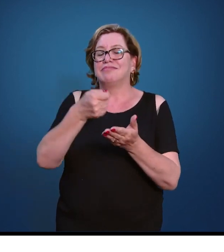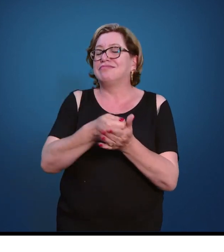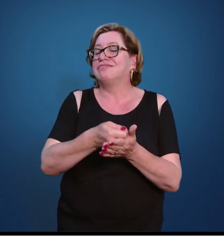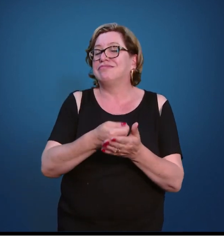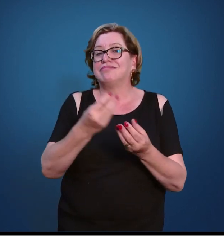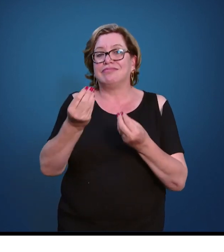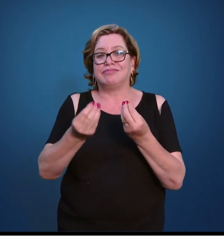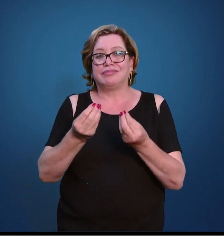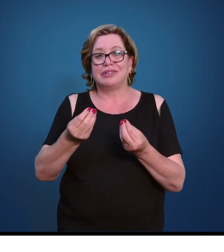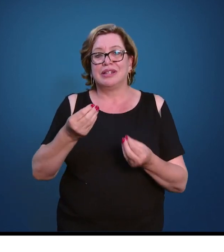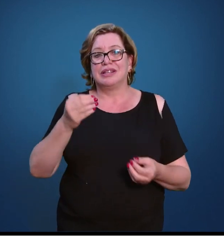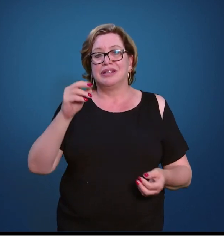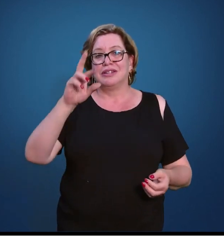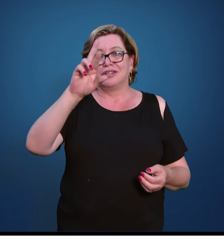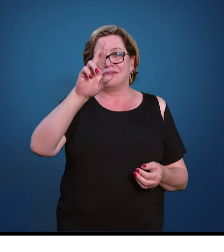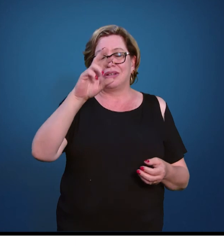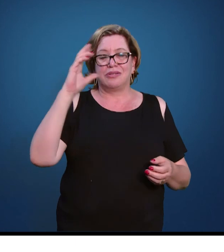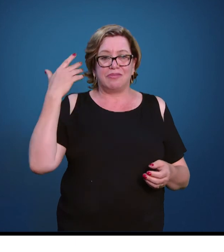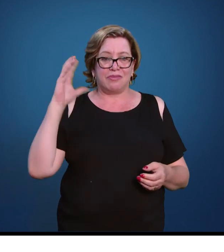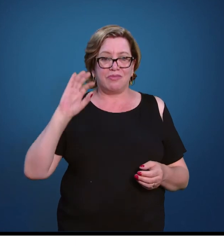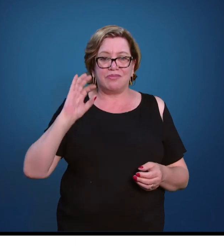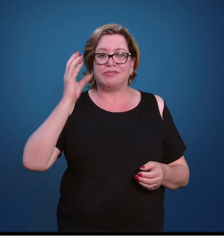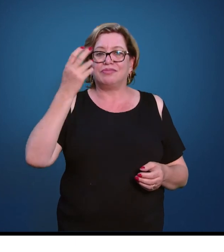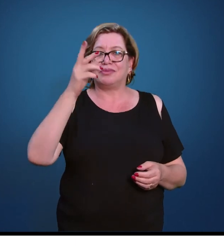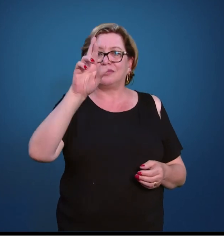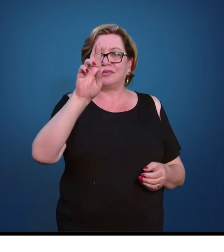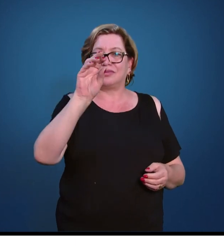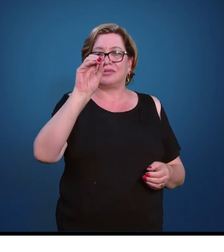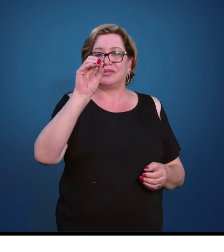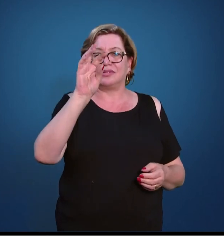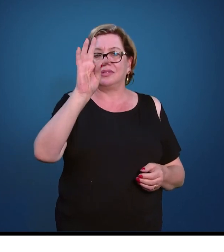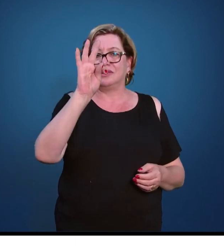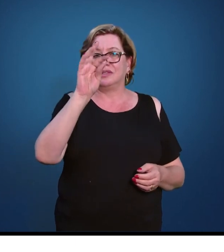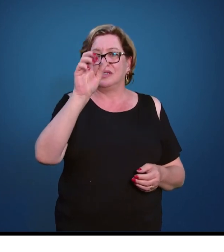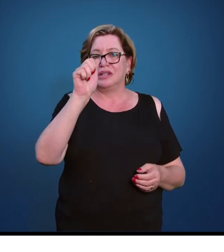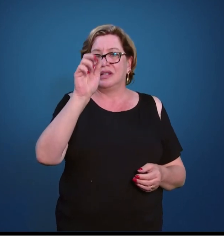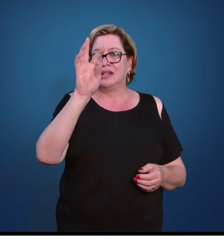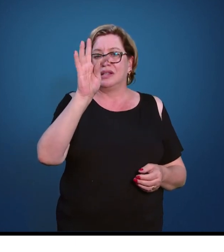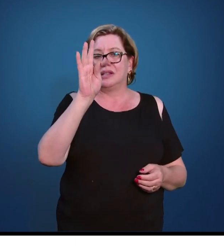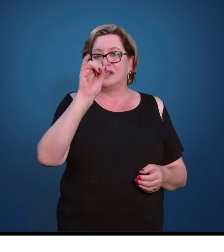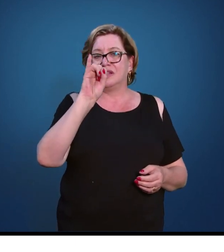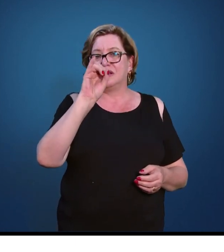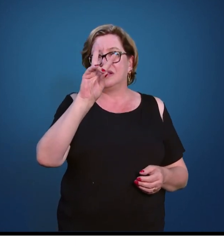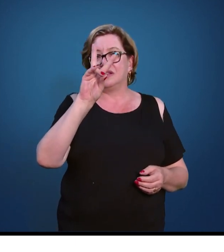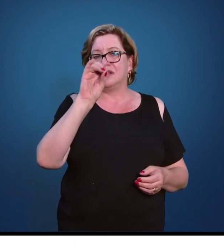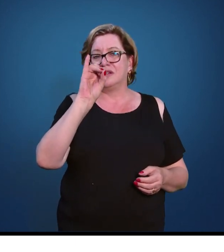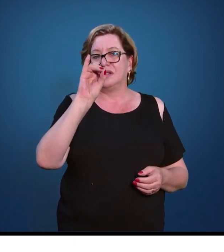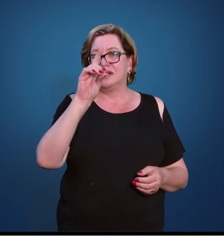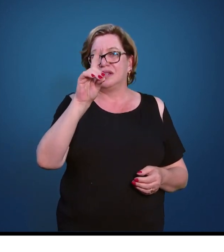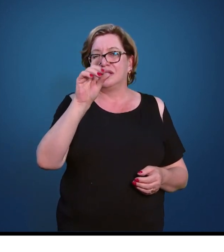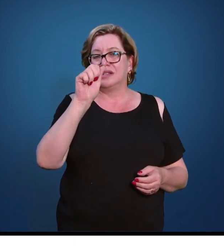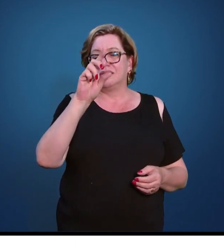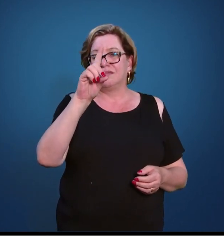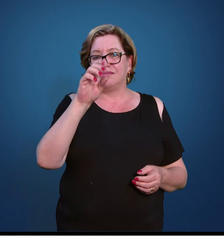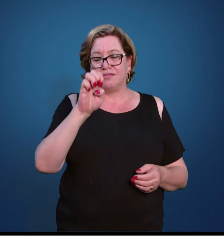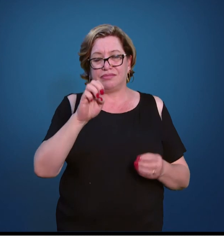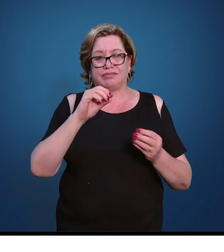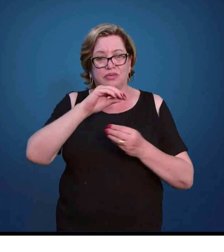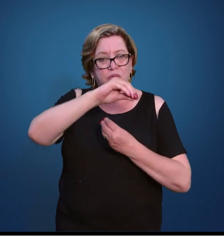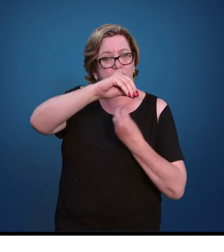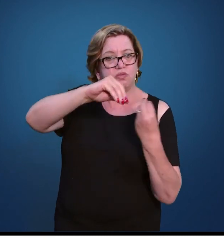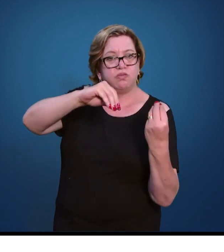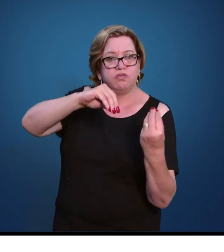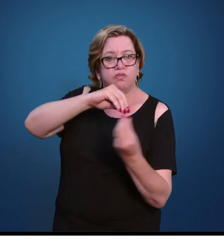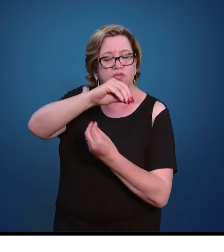gerar esta rotatividade em meu estoque. O próprio estoque vai gerar, o próprio recebimento